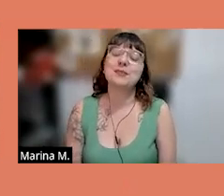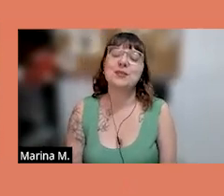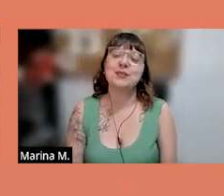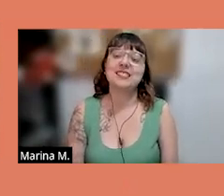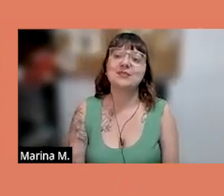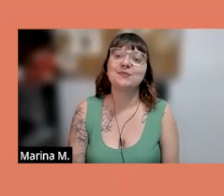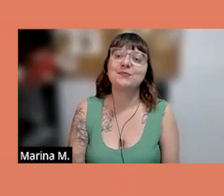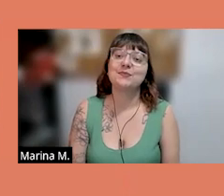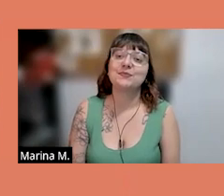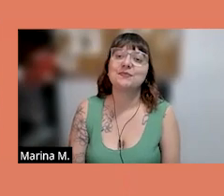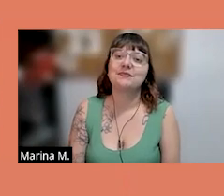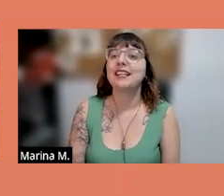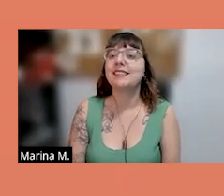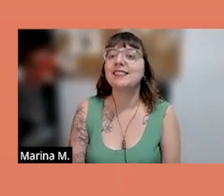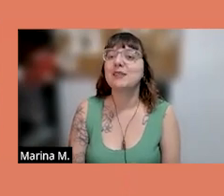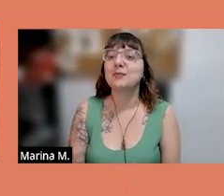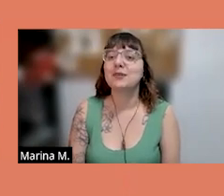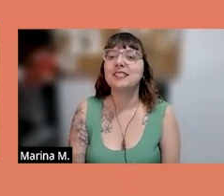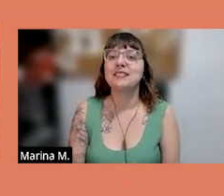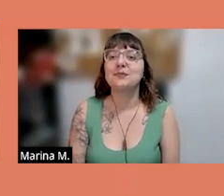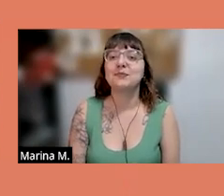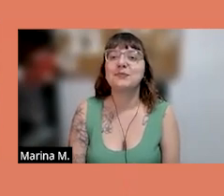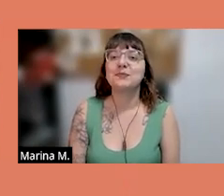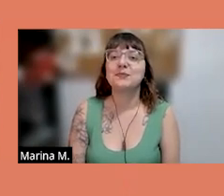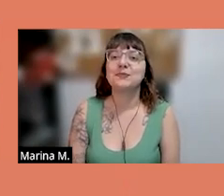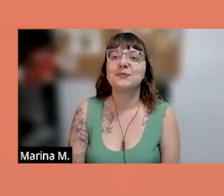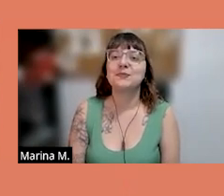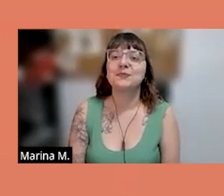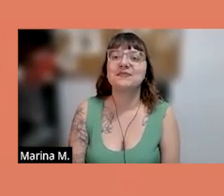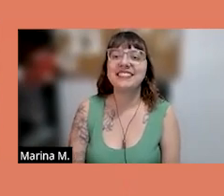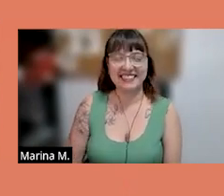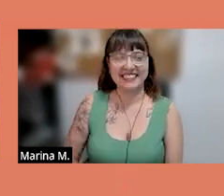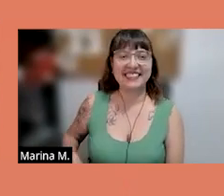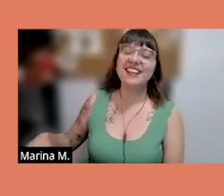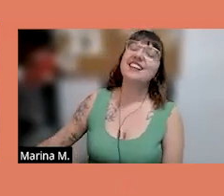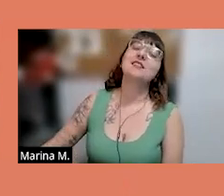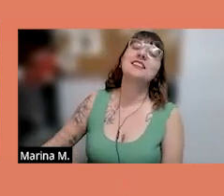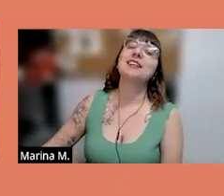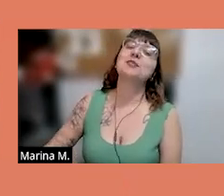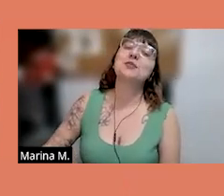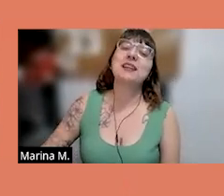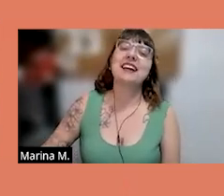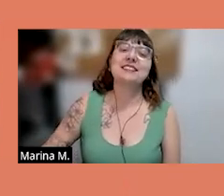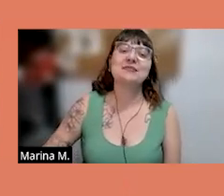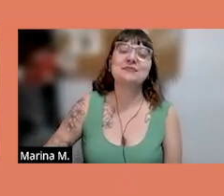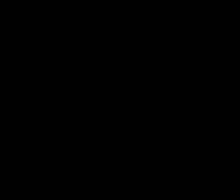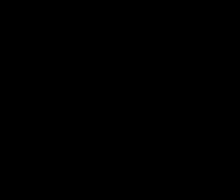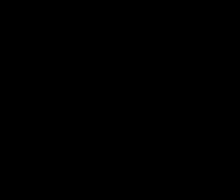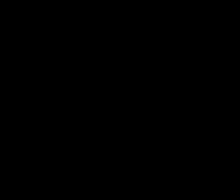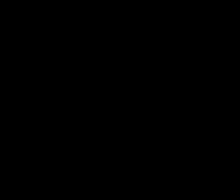com mais pessoas. Thaís, mais alguma coisa? Então tá certo. Muito obrigada.